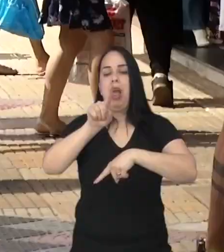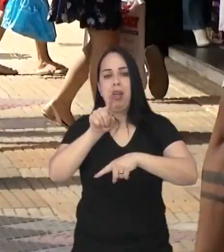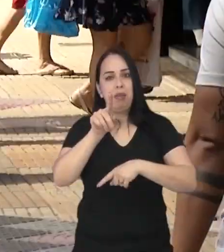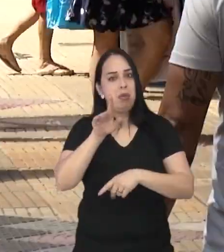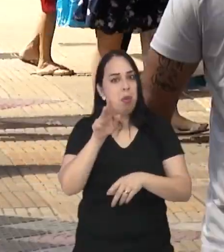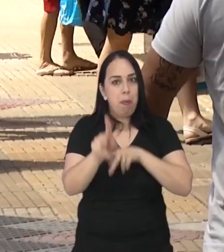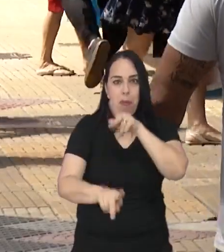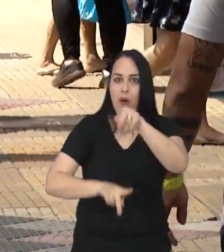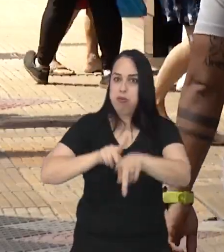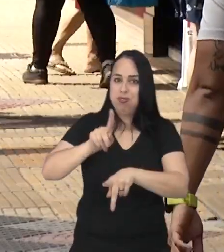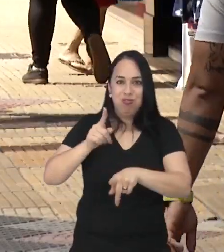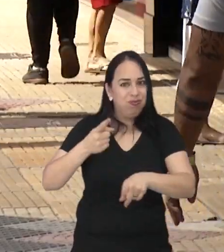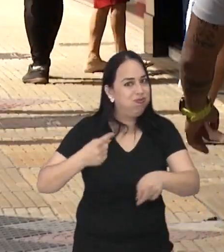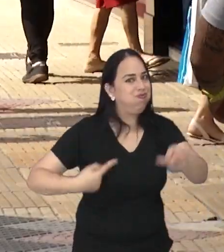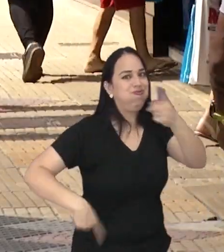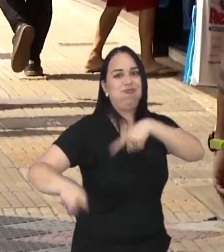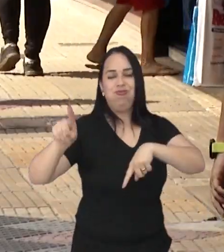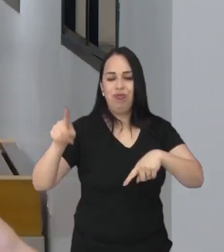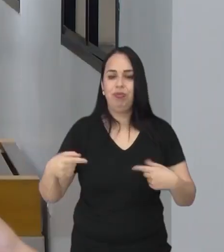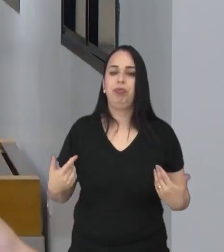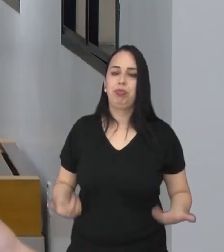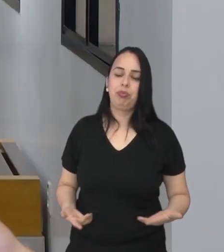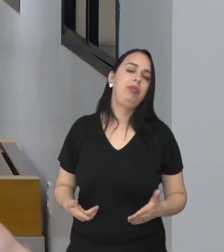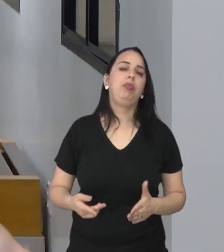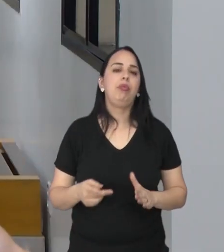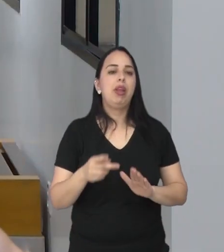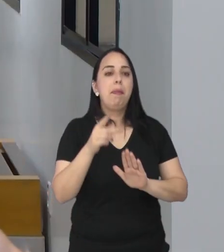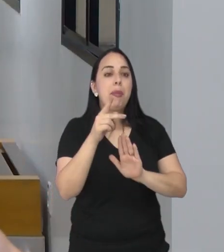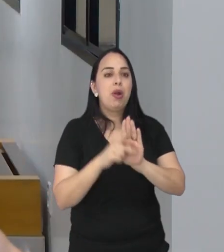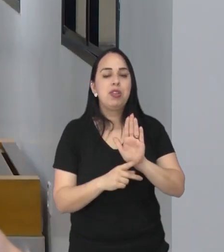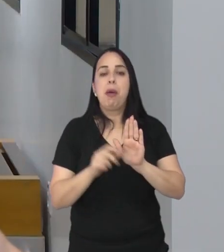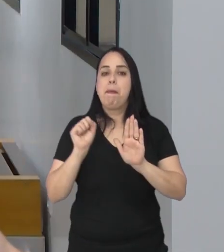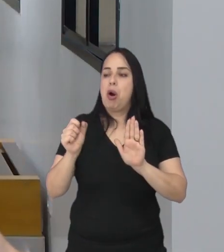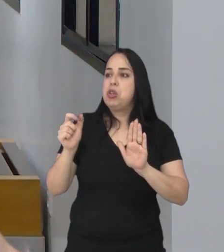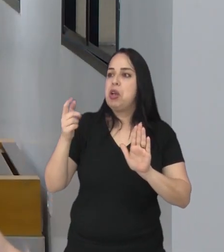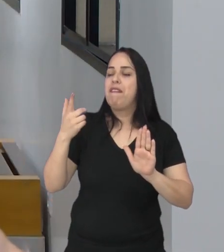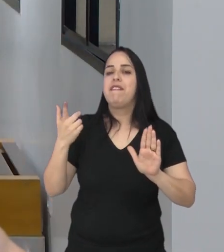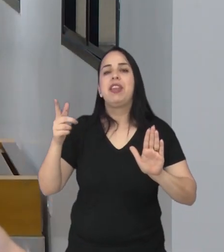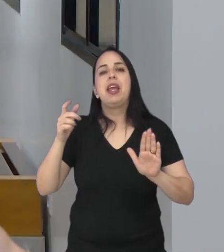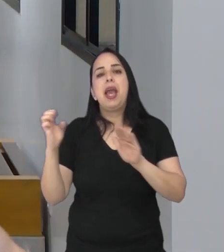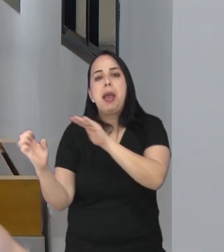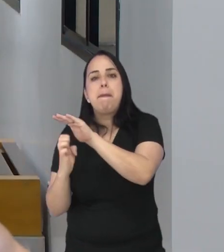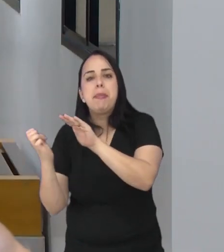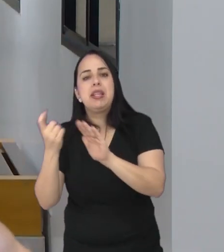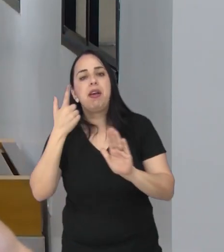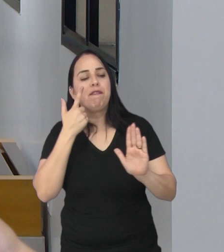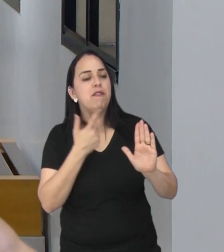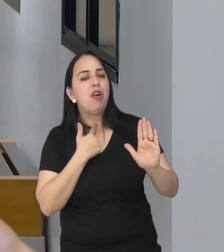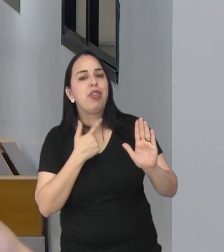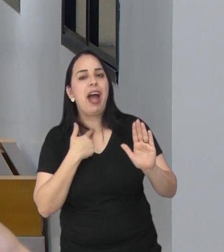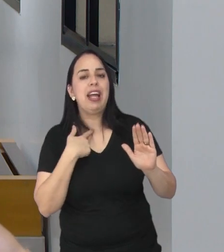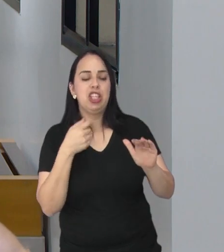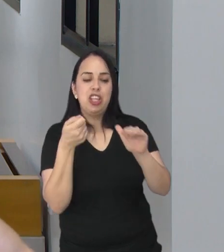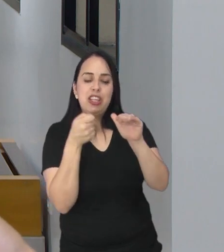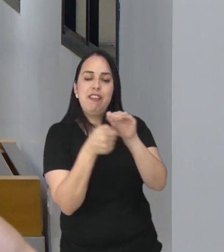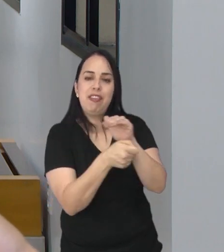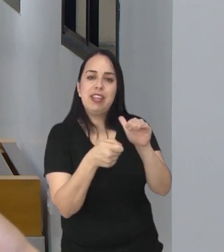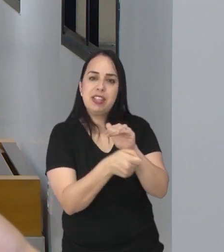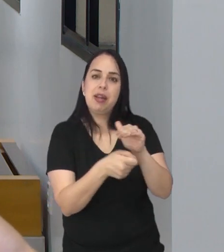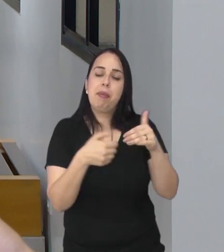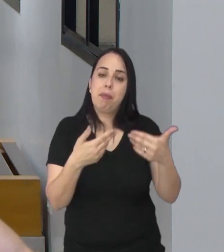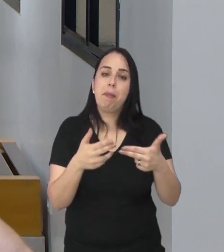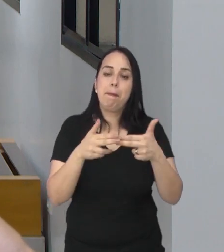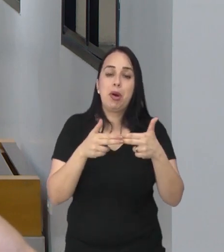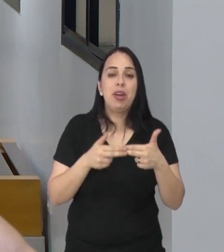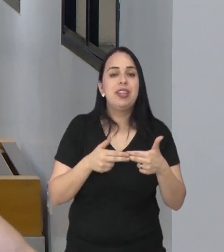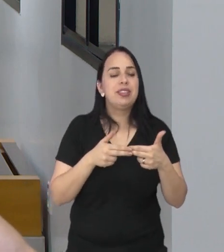economia e ganha a população. Esses grandes projetos podem atrair muitas empresas, gerar muitos negócios e o